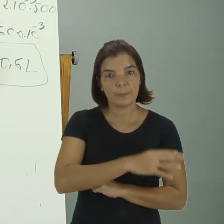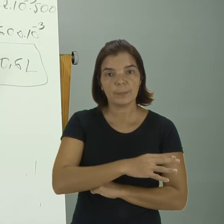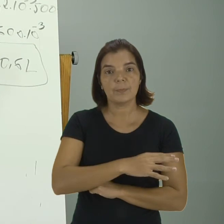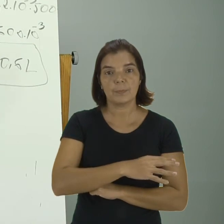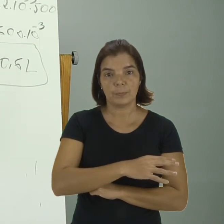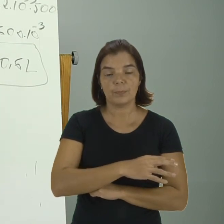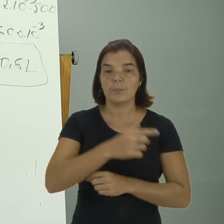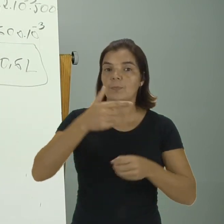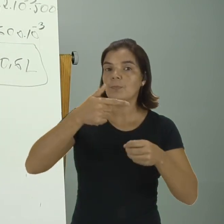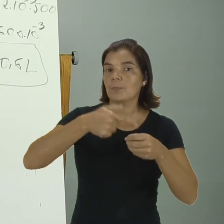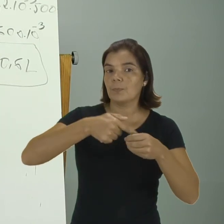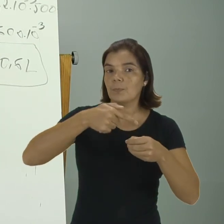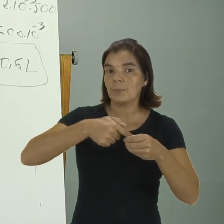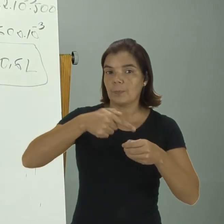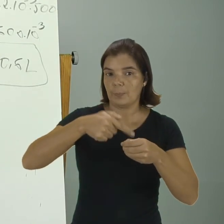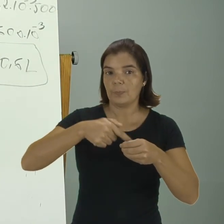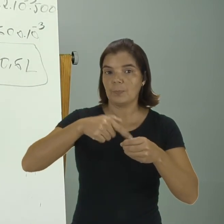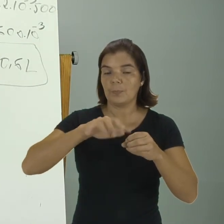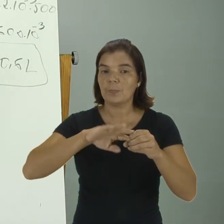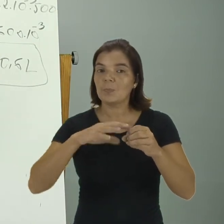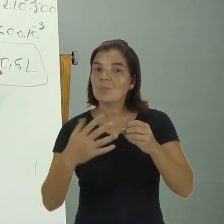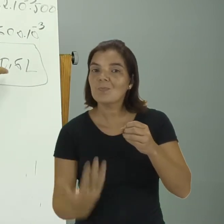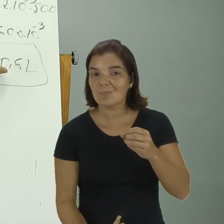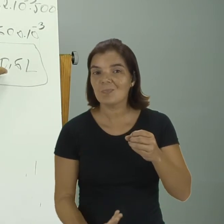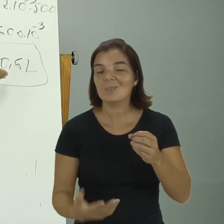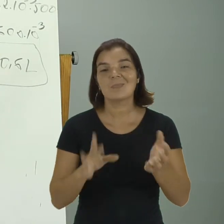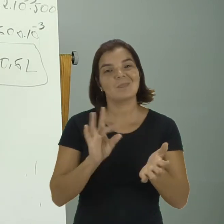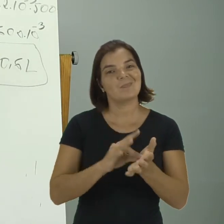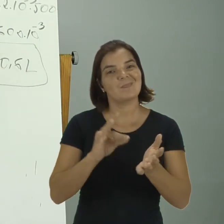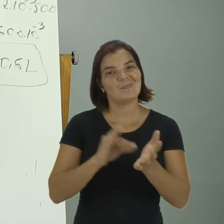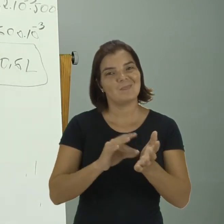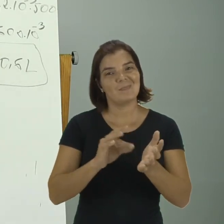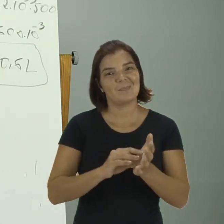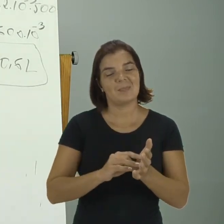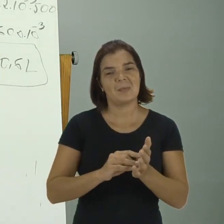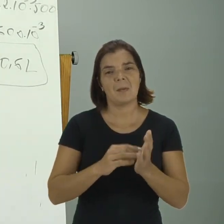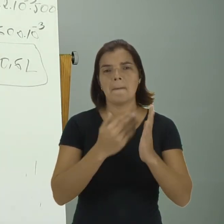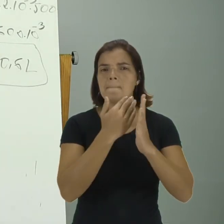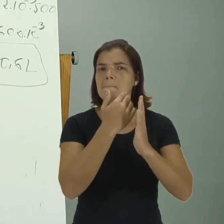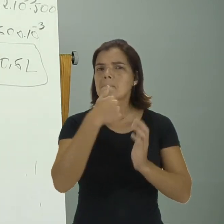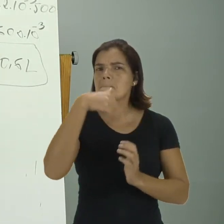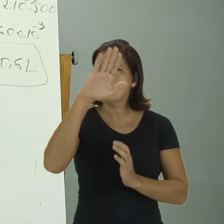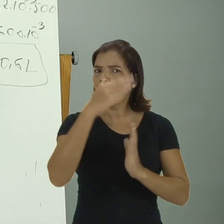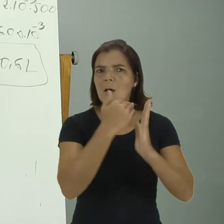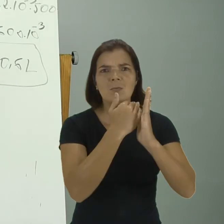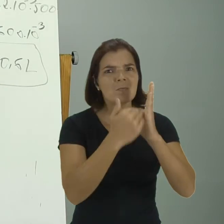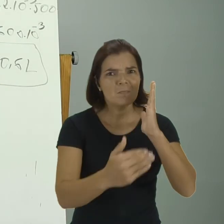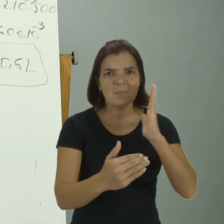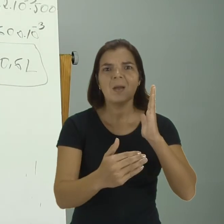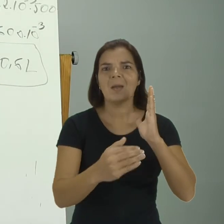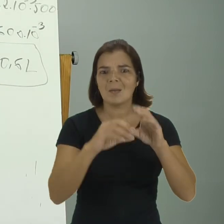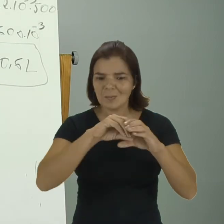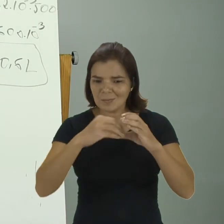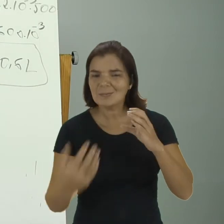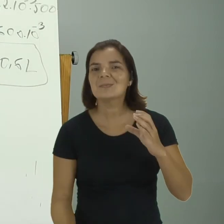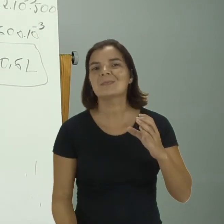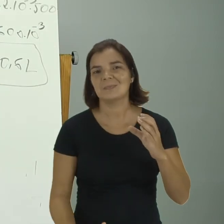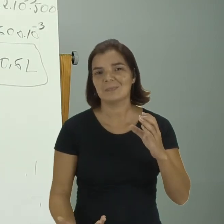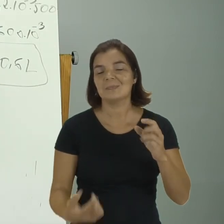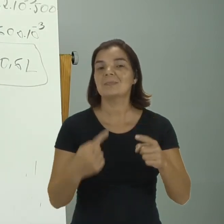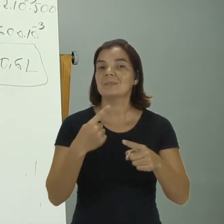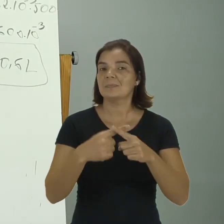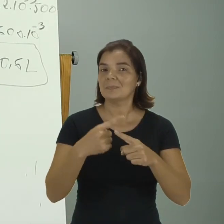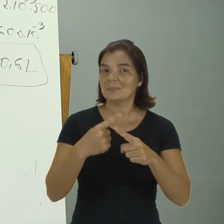o combustível que foi derramado, na verdade, foi mais de meio litro de combustível que foi derramado, certo?